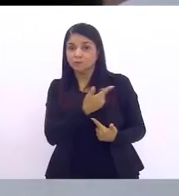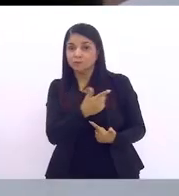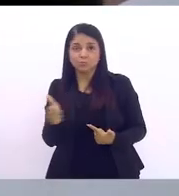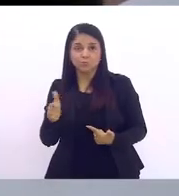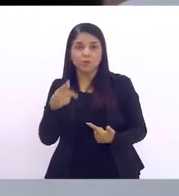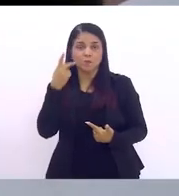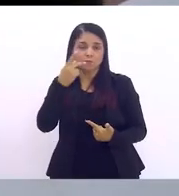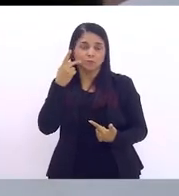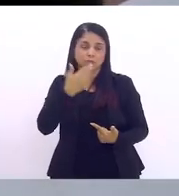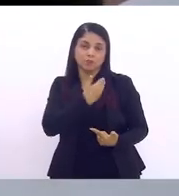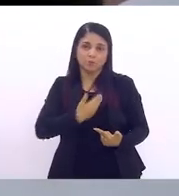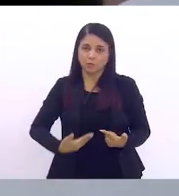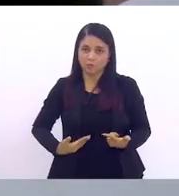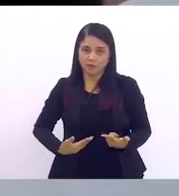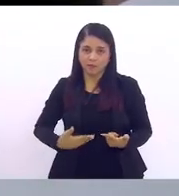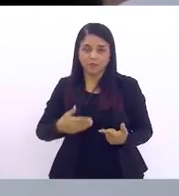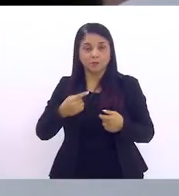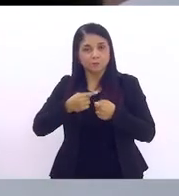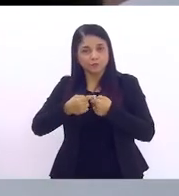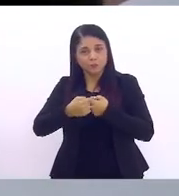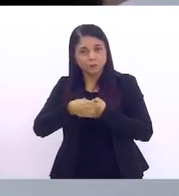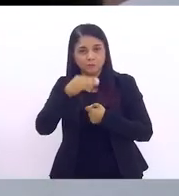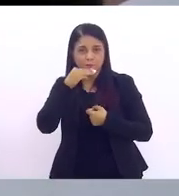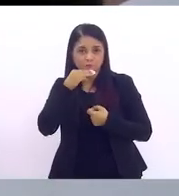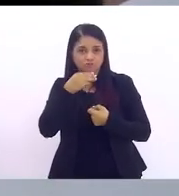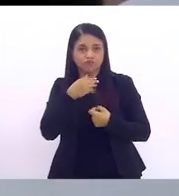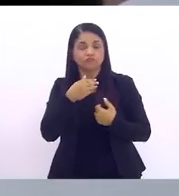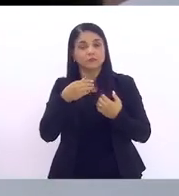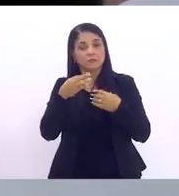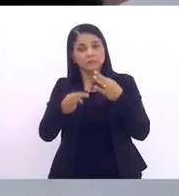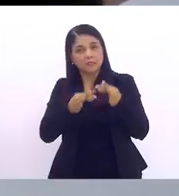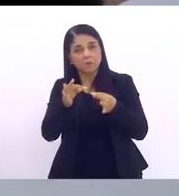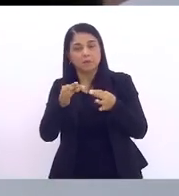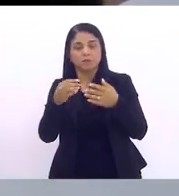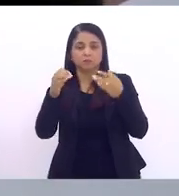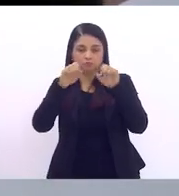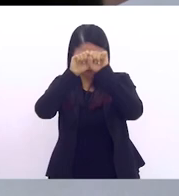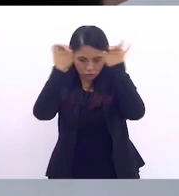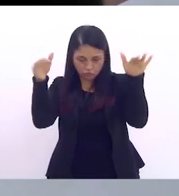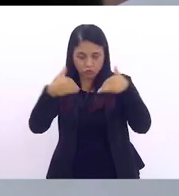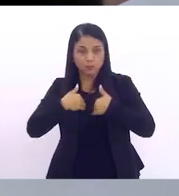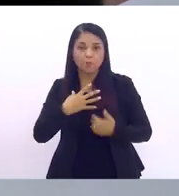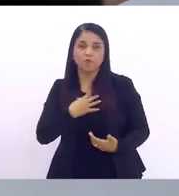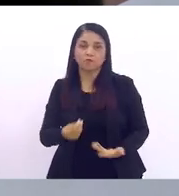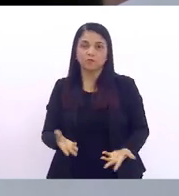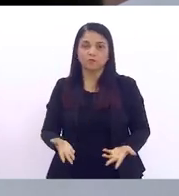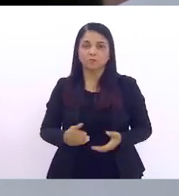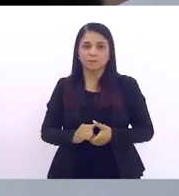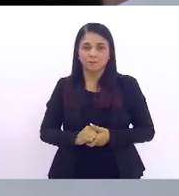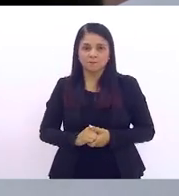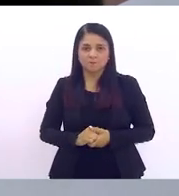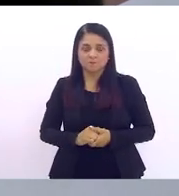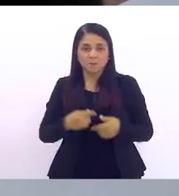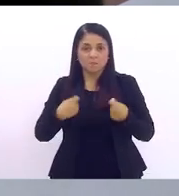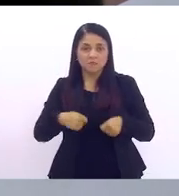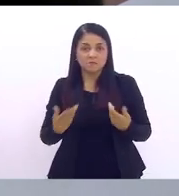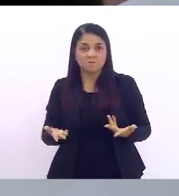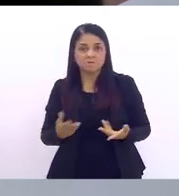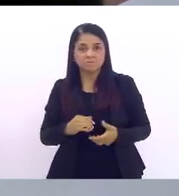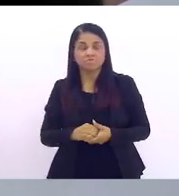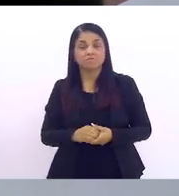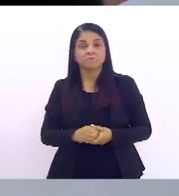pública no município volto a dizer que trate meu filho com autismo Enfim então a a questão